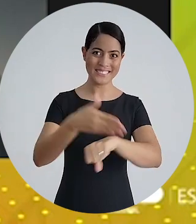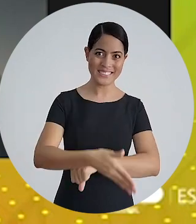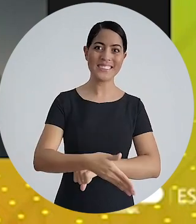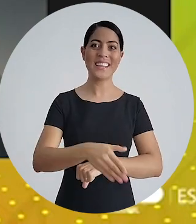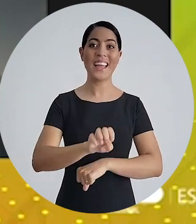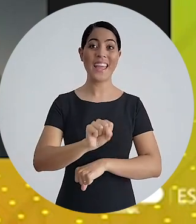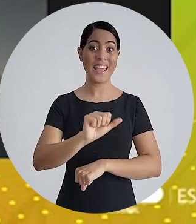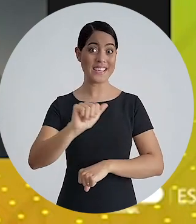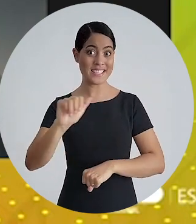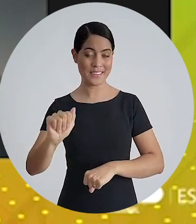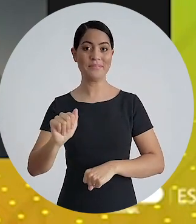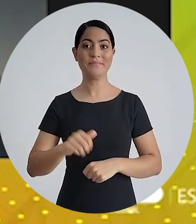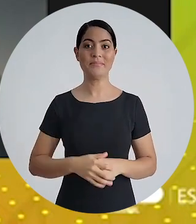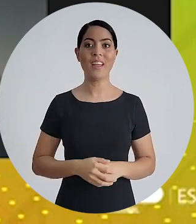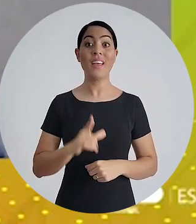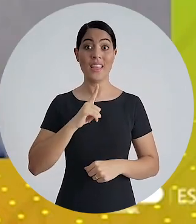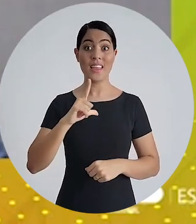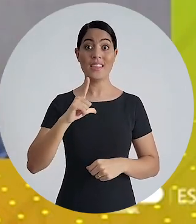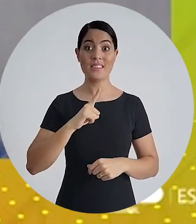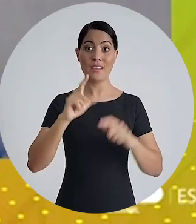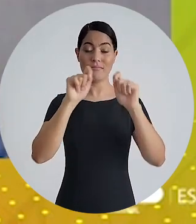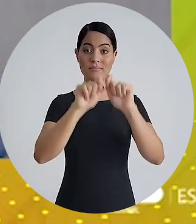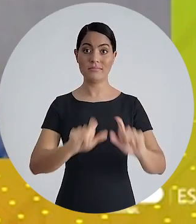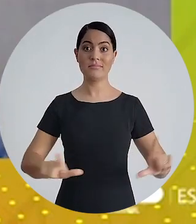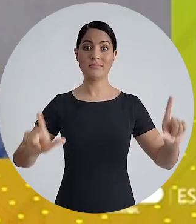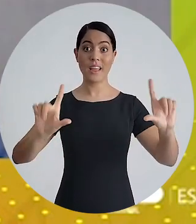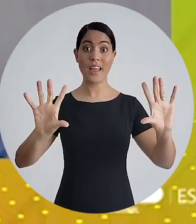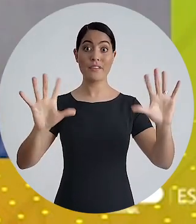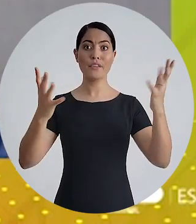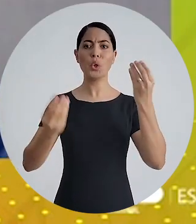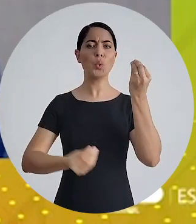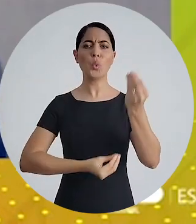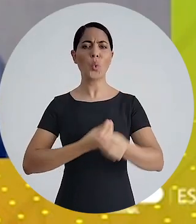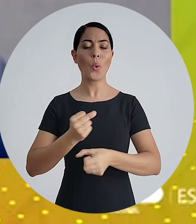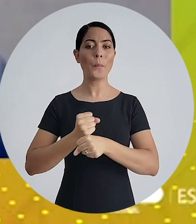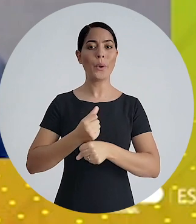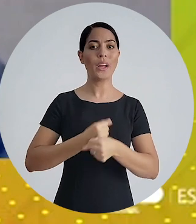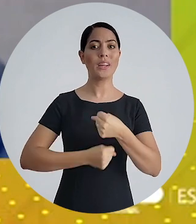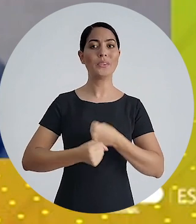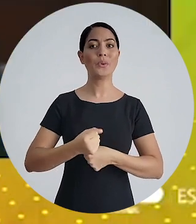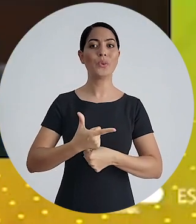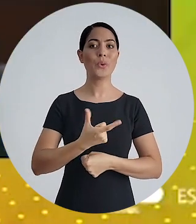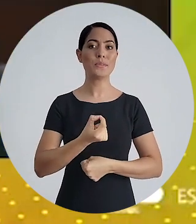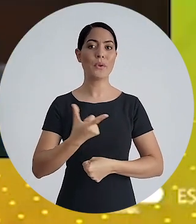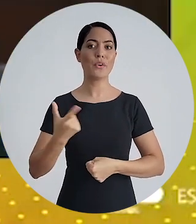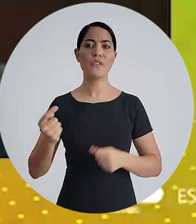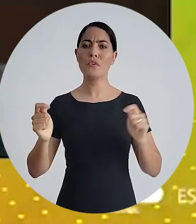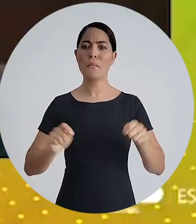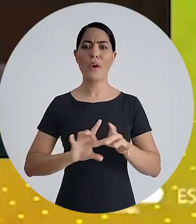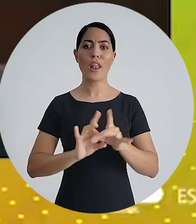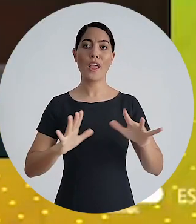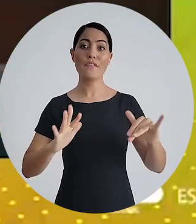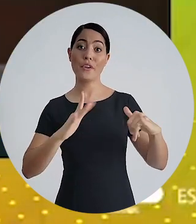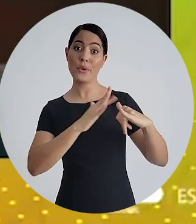na íntegra todos os dias do evento Retrospectiva Jurídica 2020 em